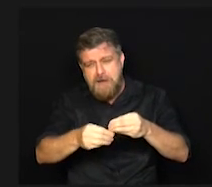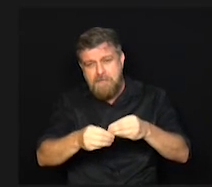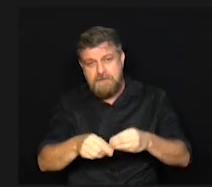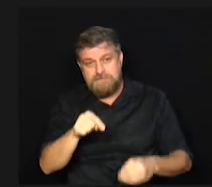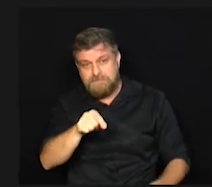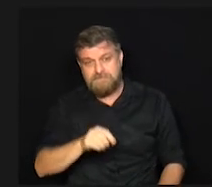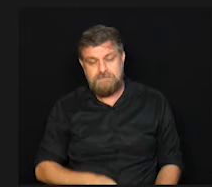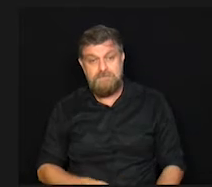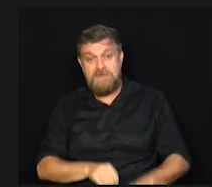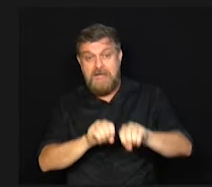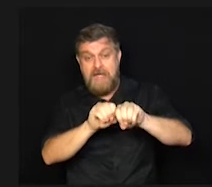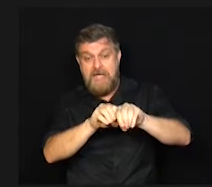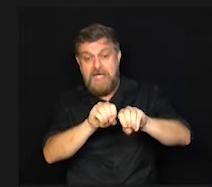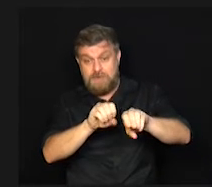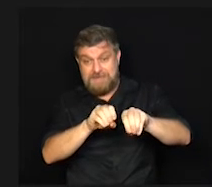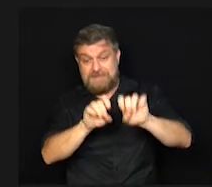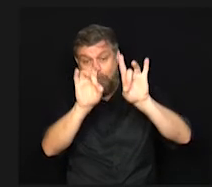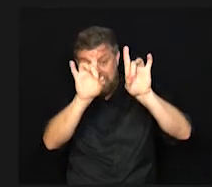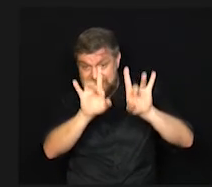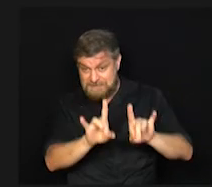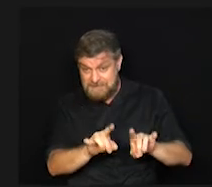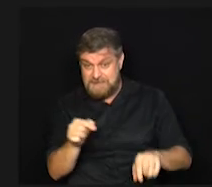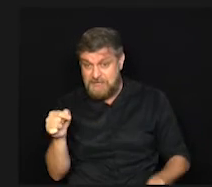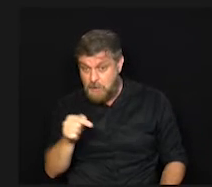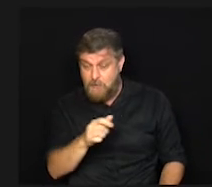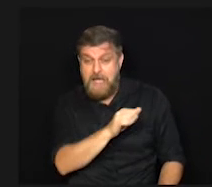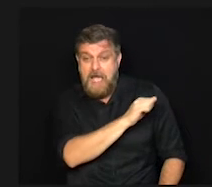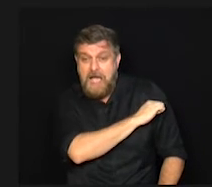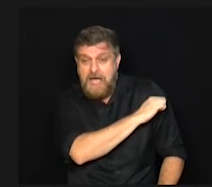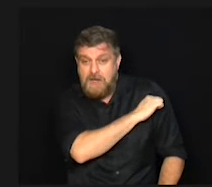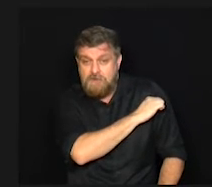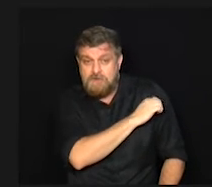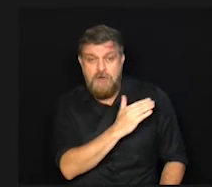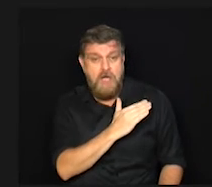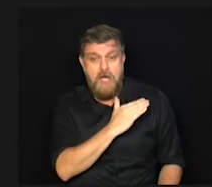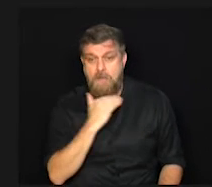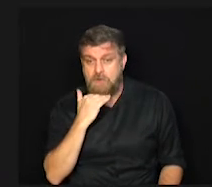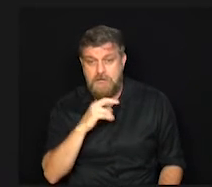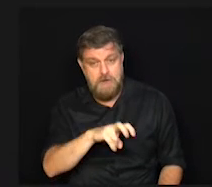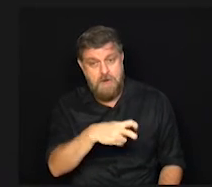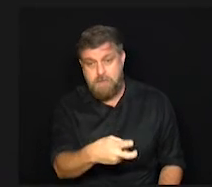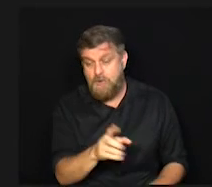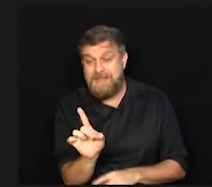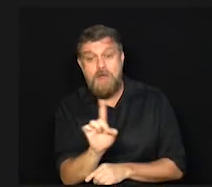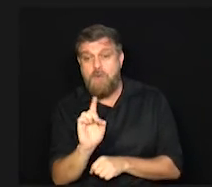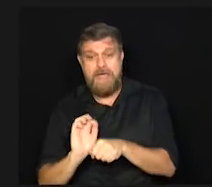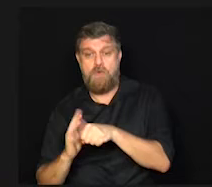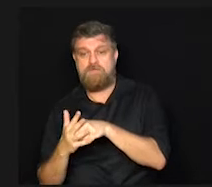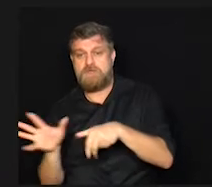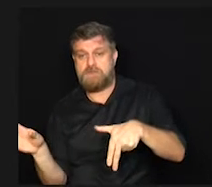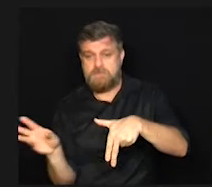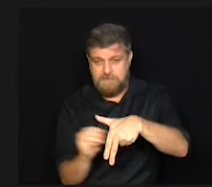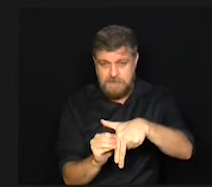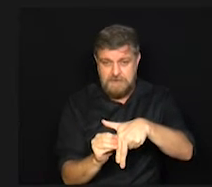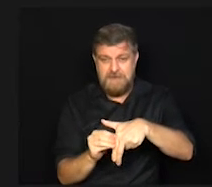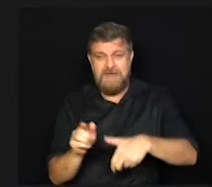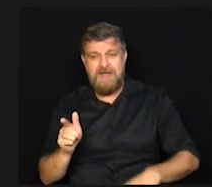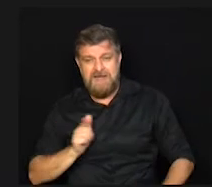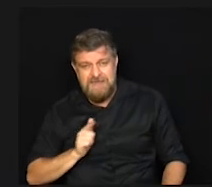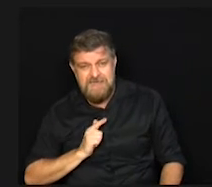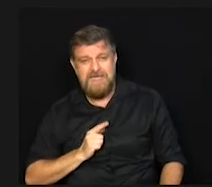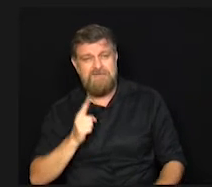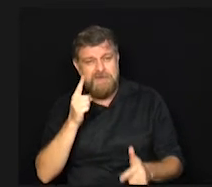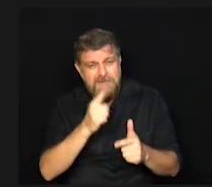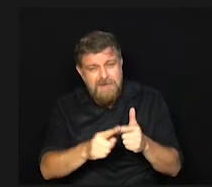educação especial e o motivo do falecimento não foi Covid, né? Foram por complicações até por